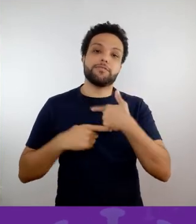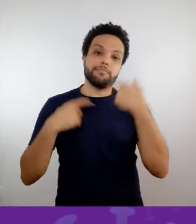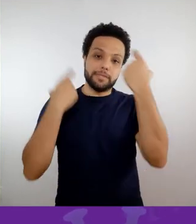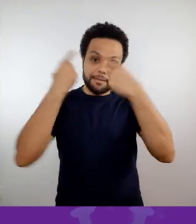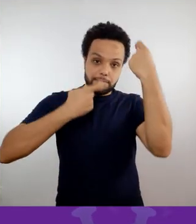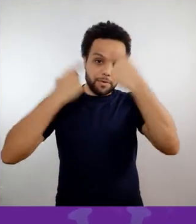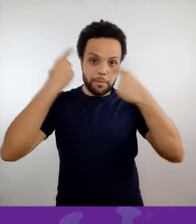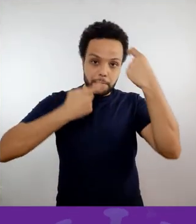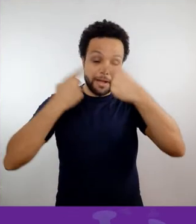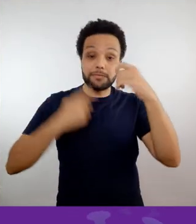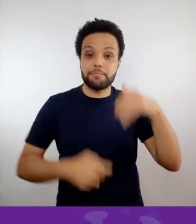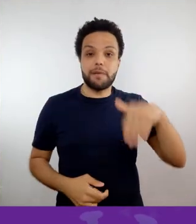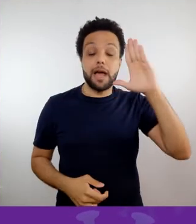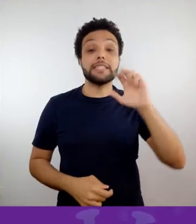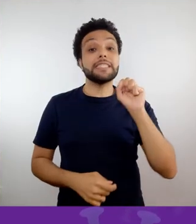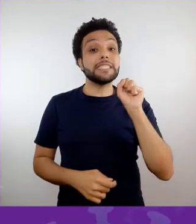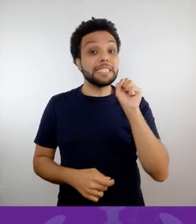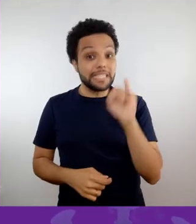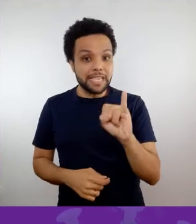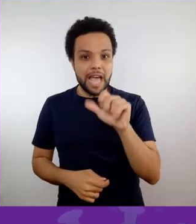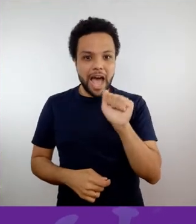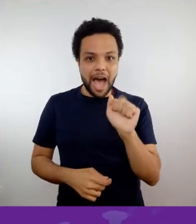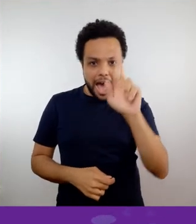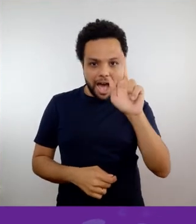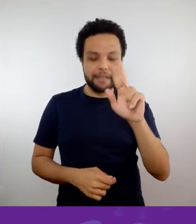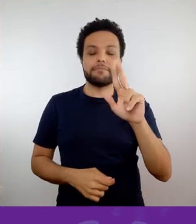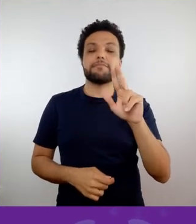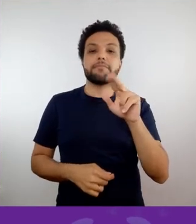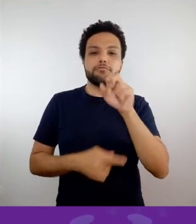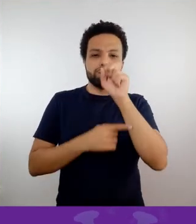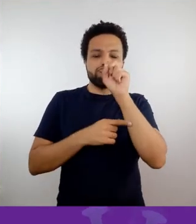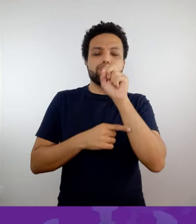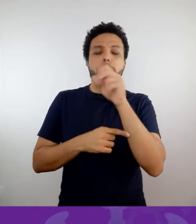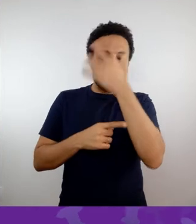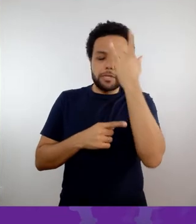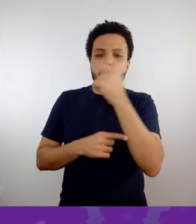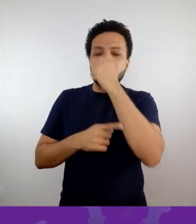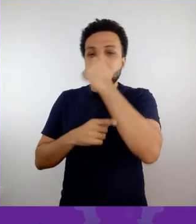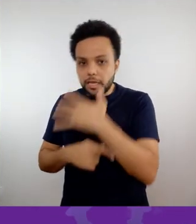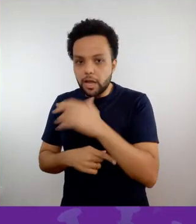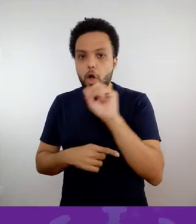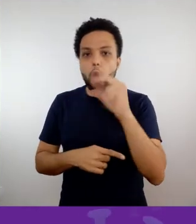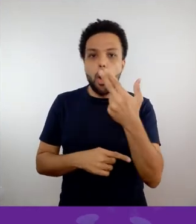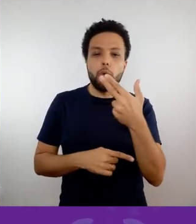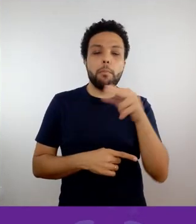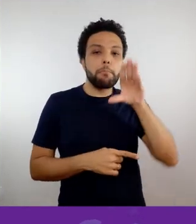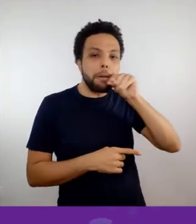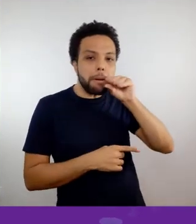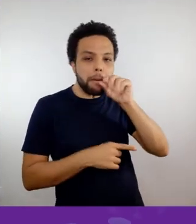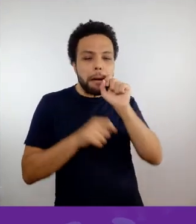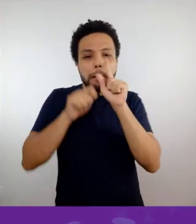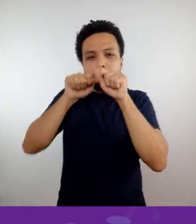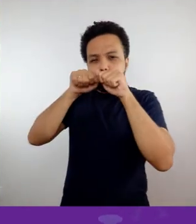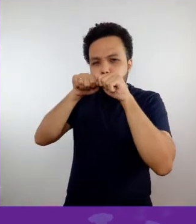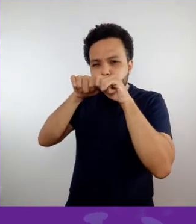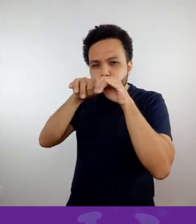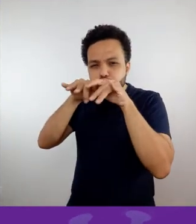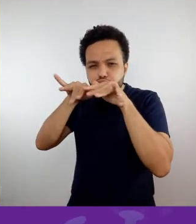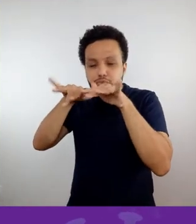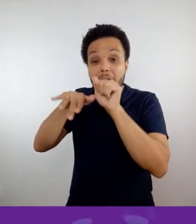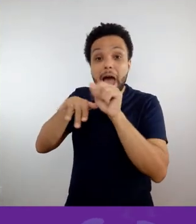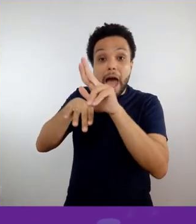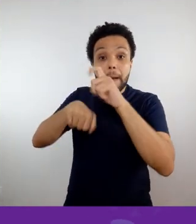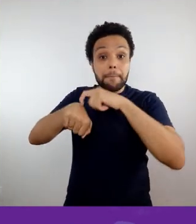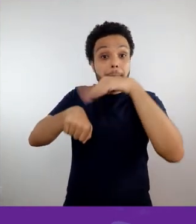mais não é porque se o vírus podem flutuar pelo ar e ficar mais tempo no ar circular para uma distância maior entre uma